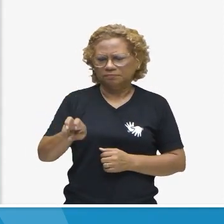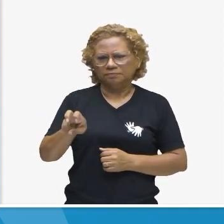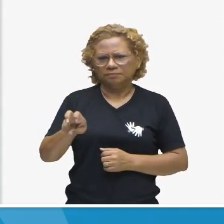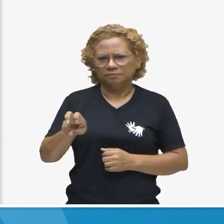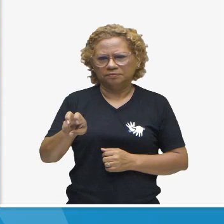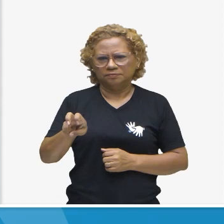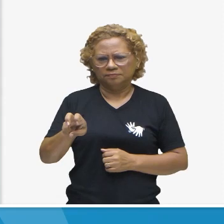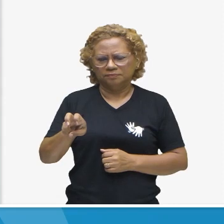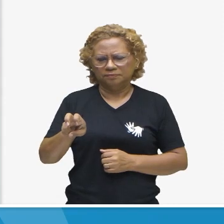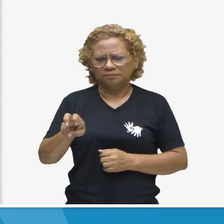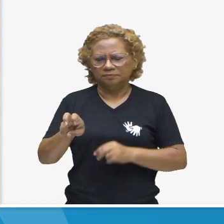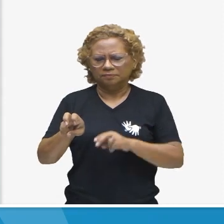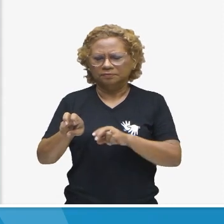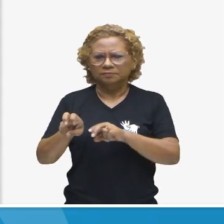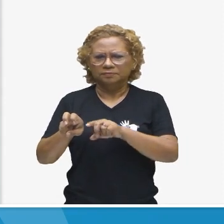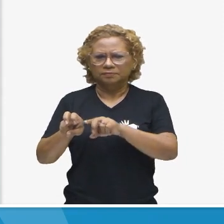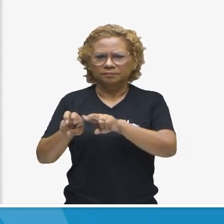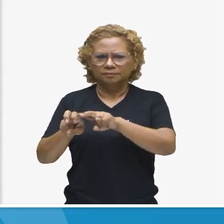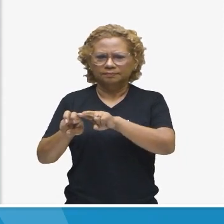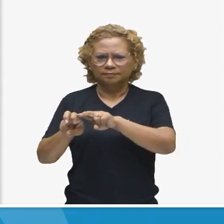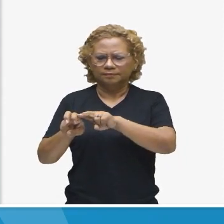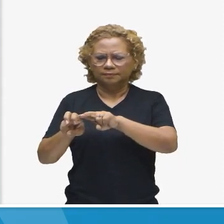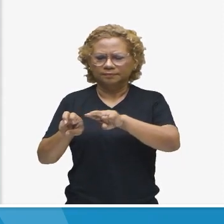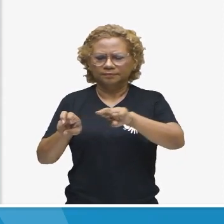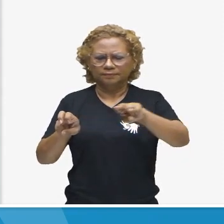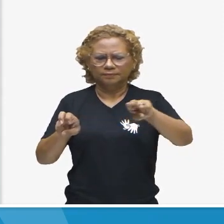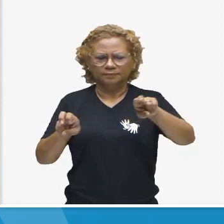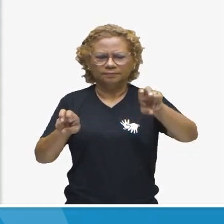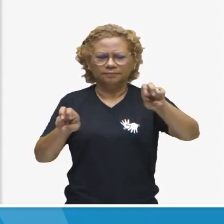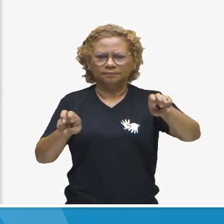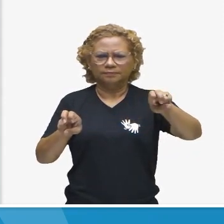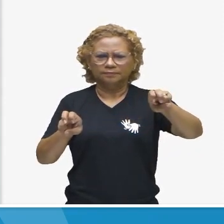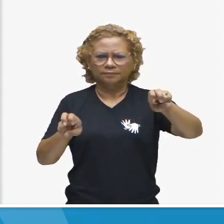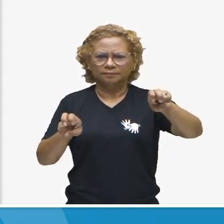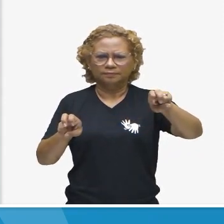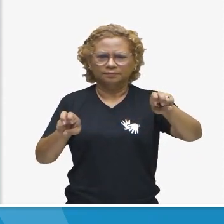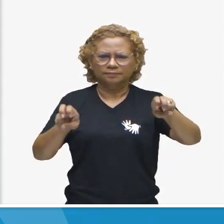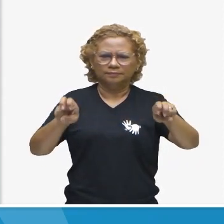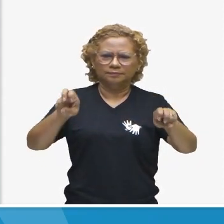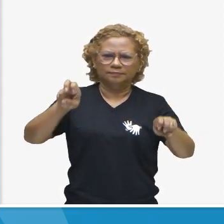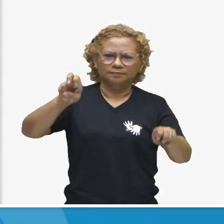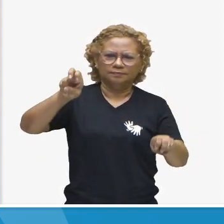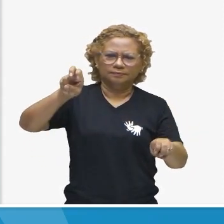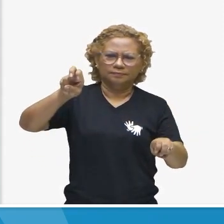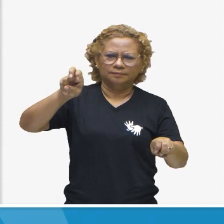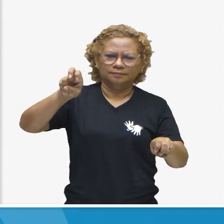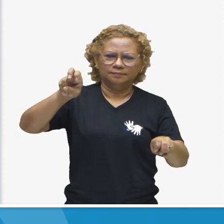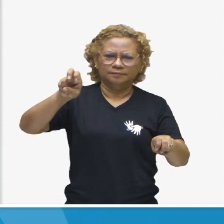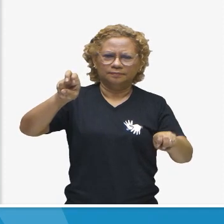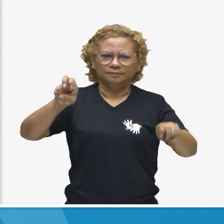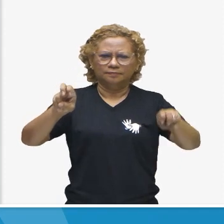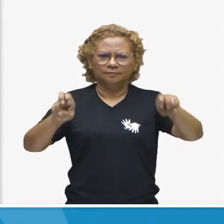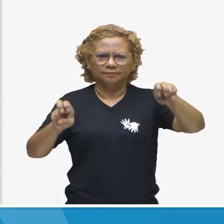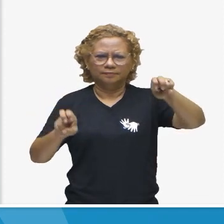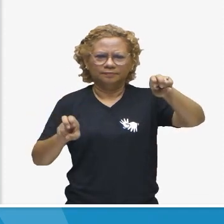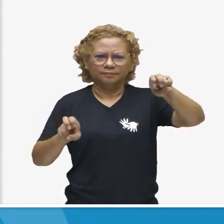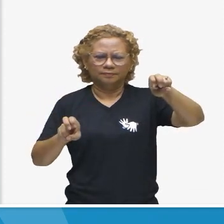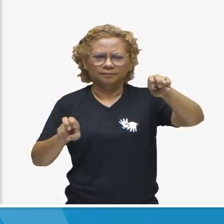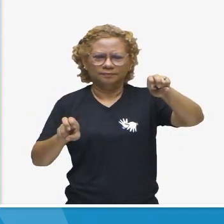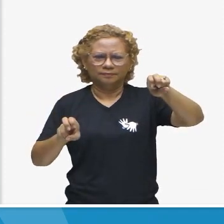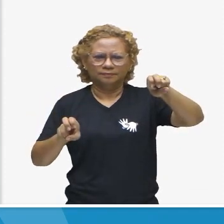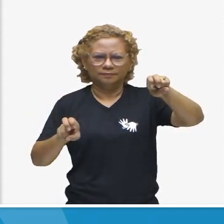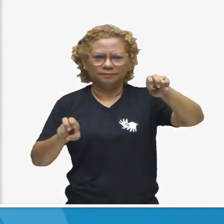e, alternadamente, impulsionam-se para cima, fazendo descer a extremidade